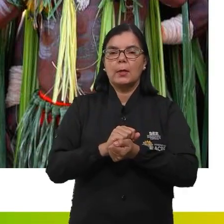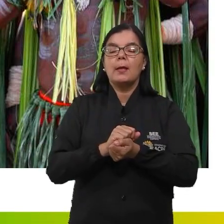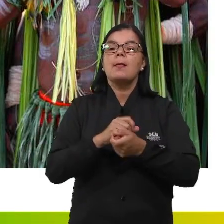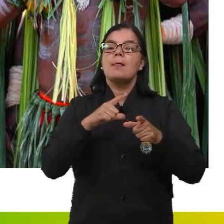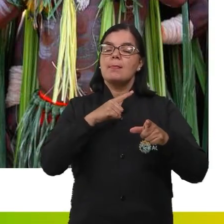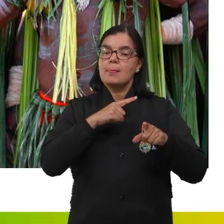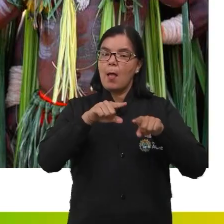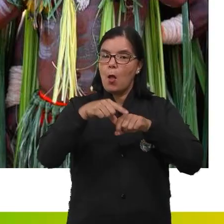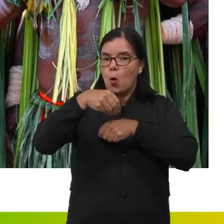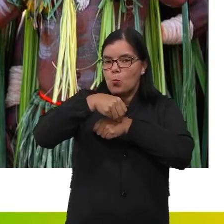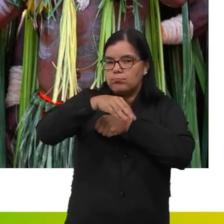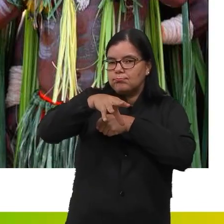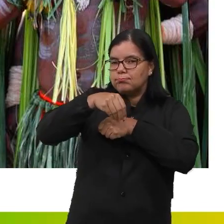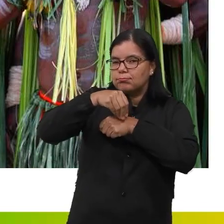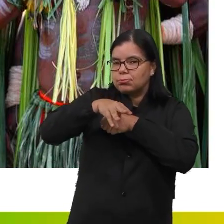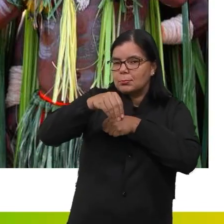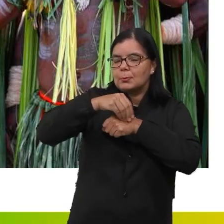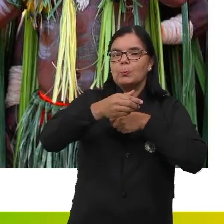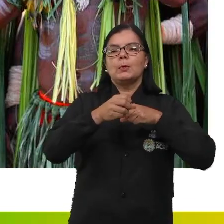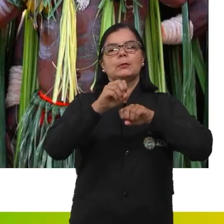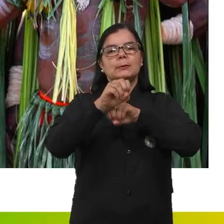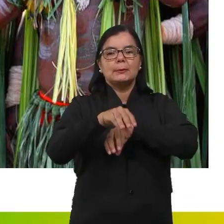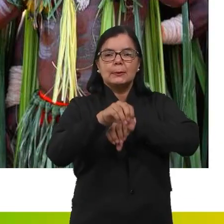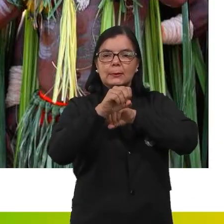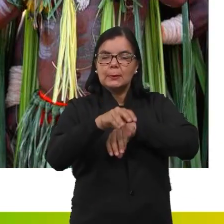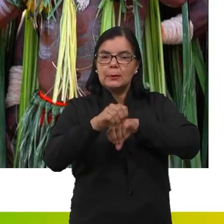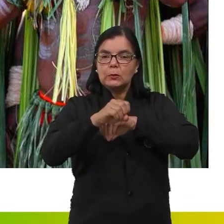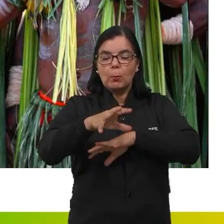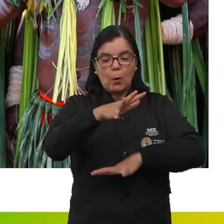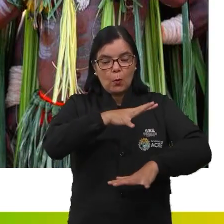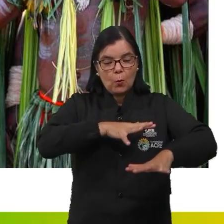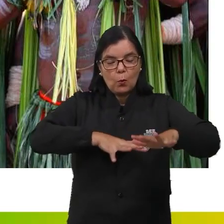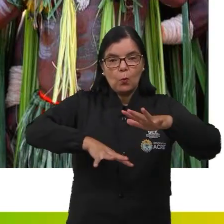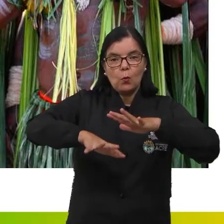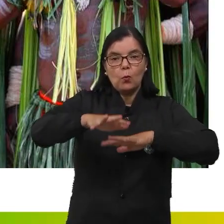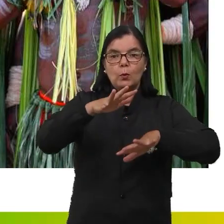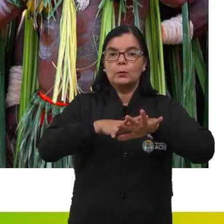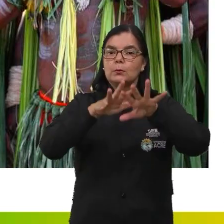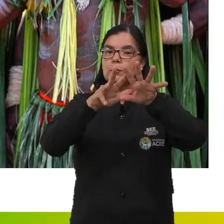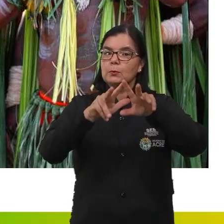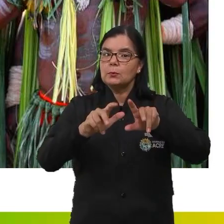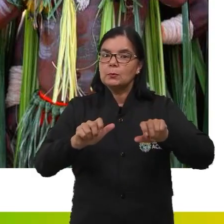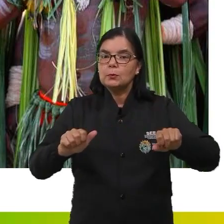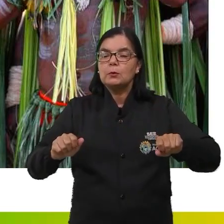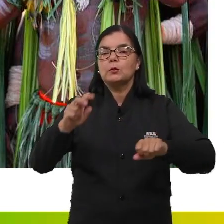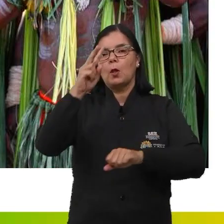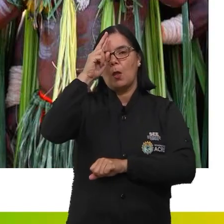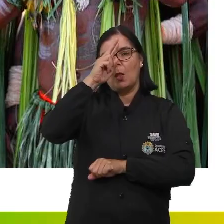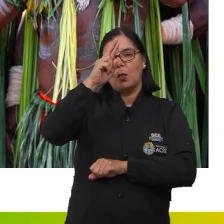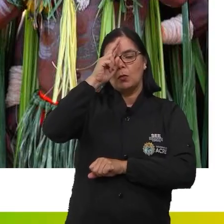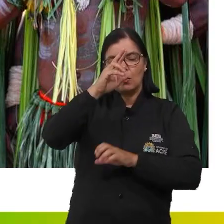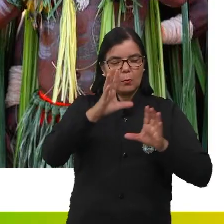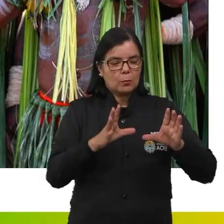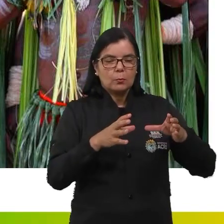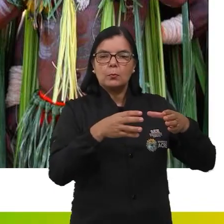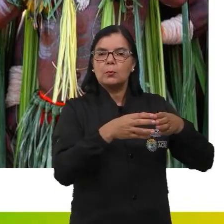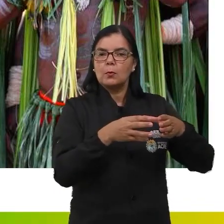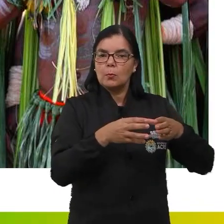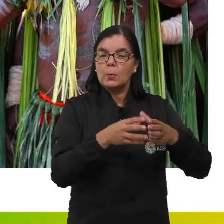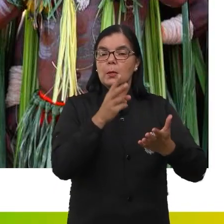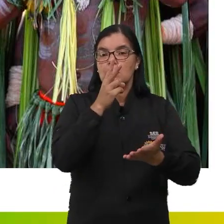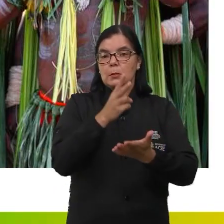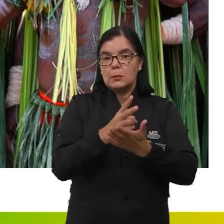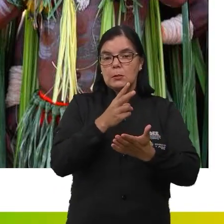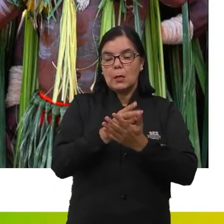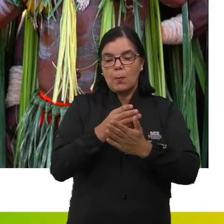guarda e transmite conhecimentos ancestrais, como os rituais de cura, histórias da tribo. Então, sempre que alguém